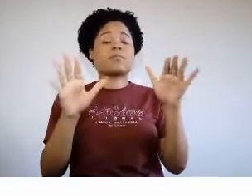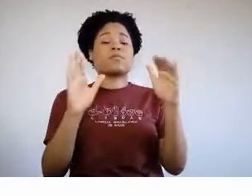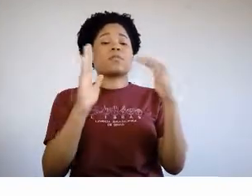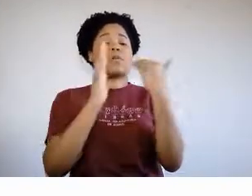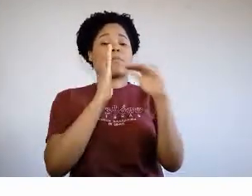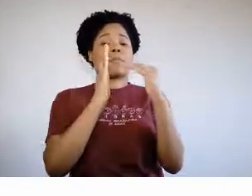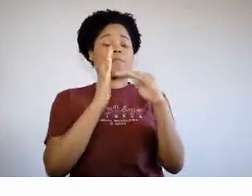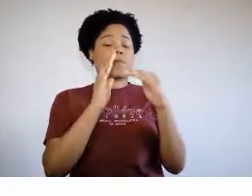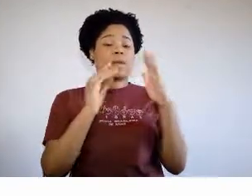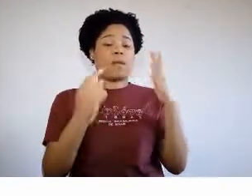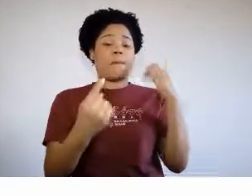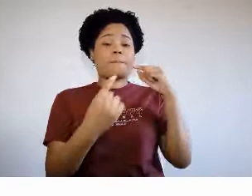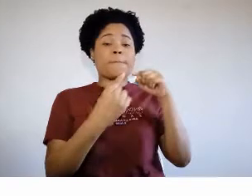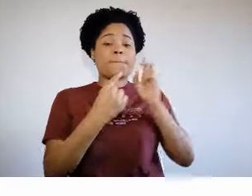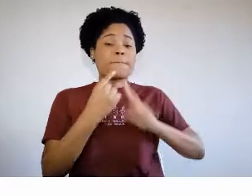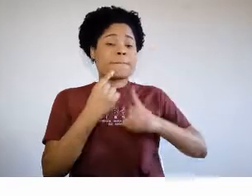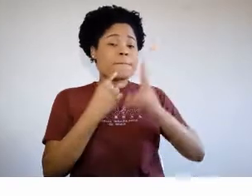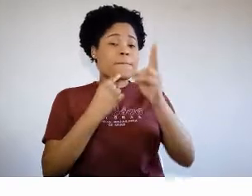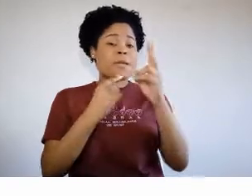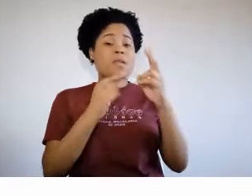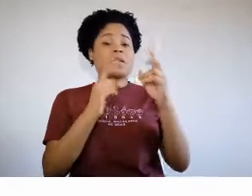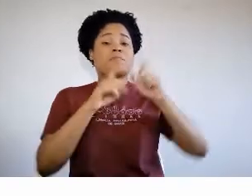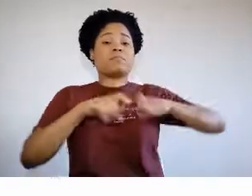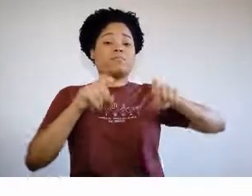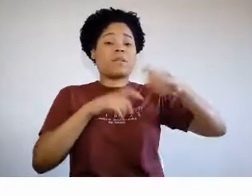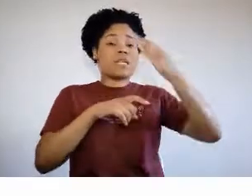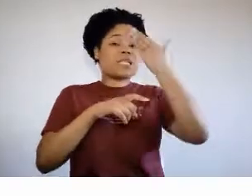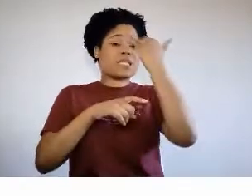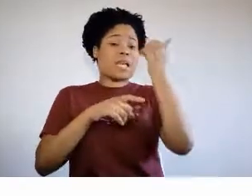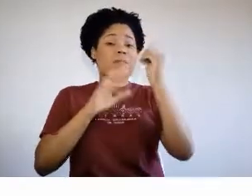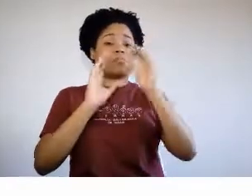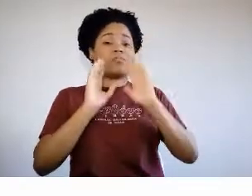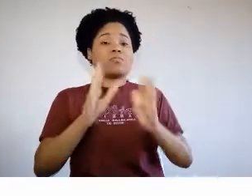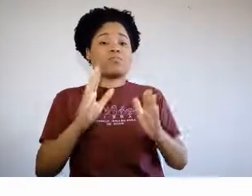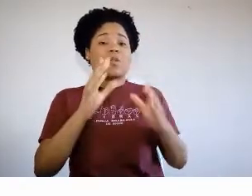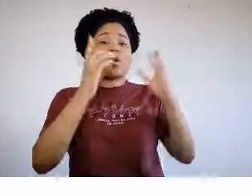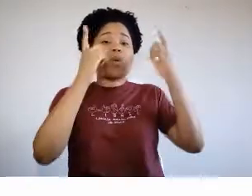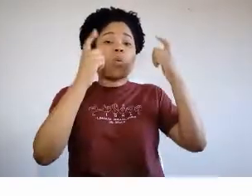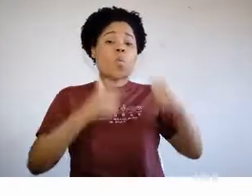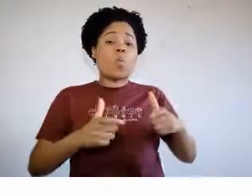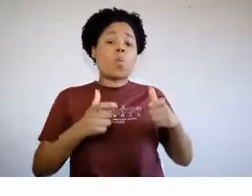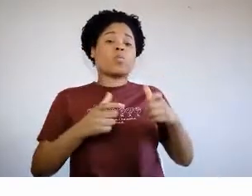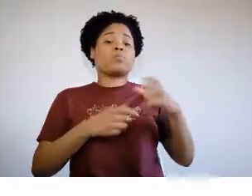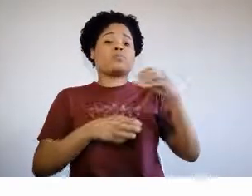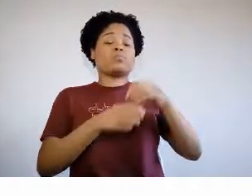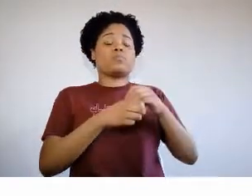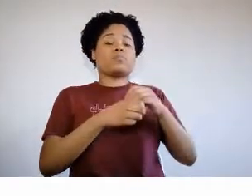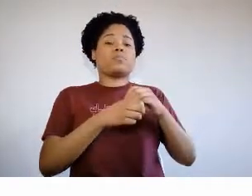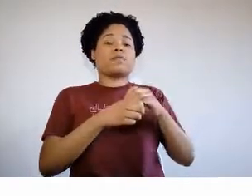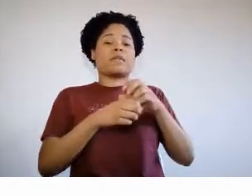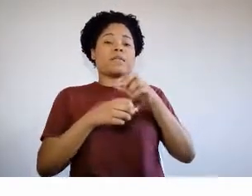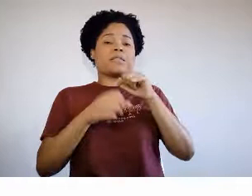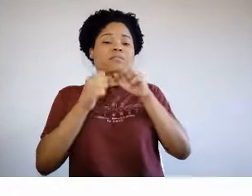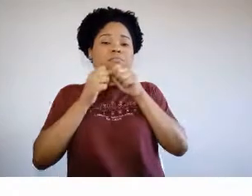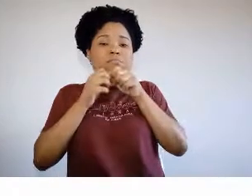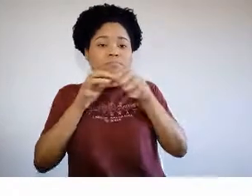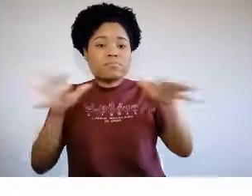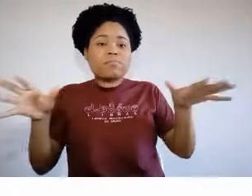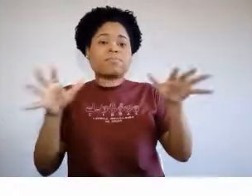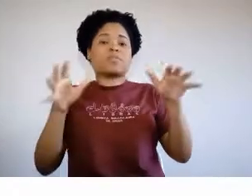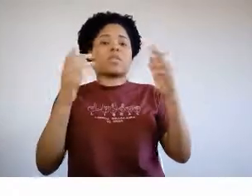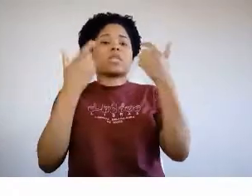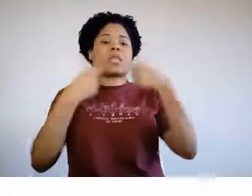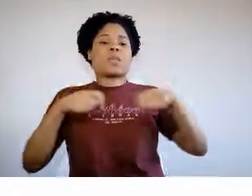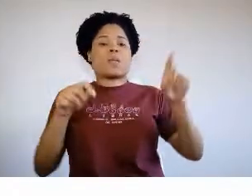né, de um dado para aquela mesma máquina, ele já tem o endereço e já sabe localizar aquela máquina sem ter que